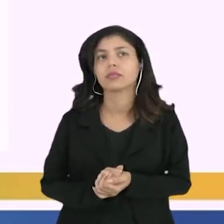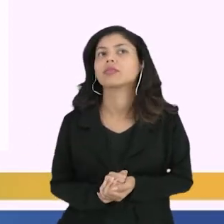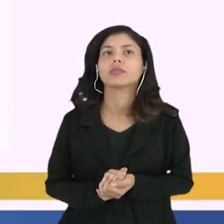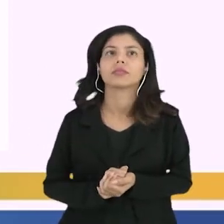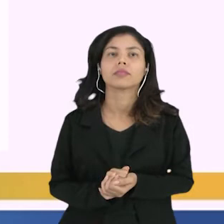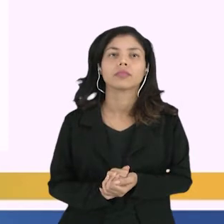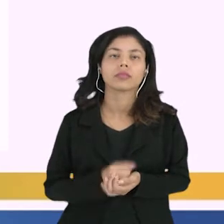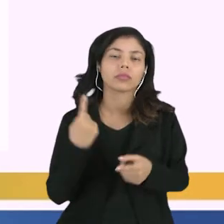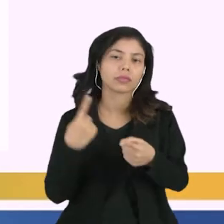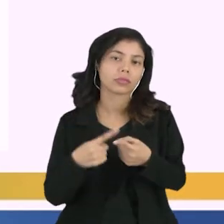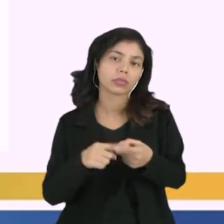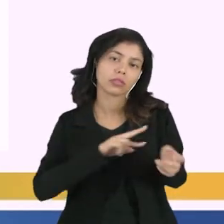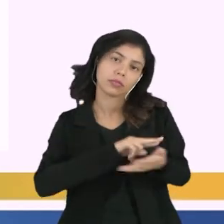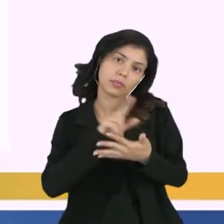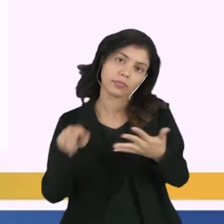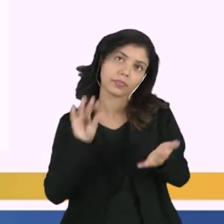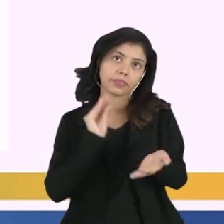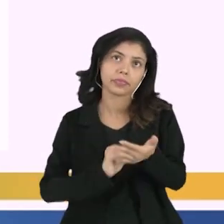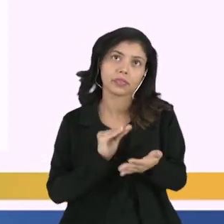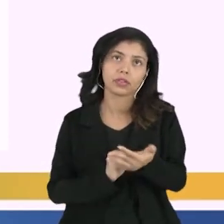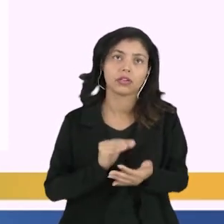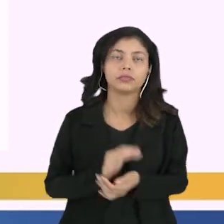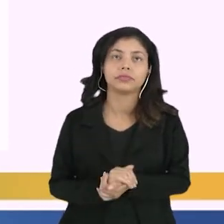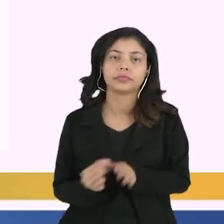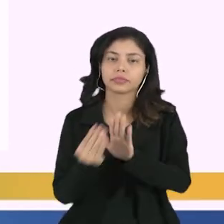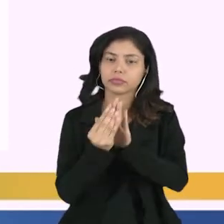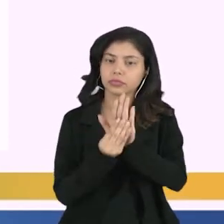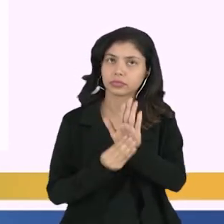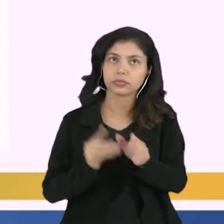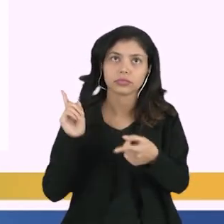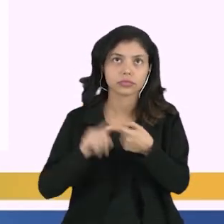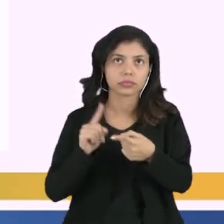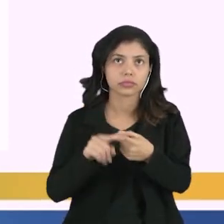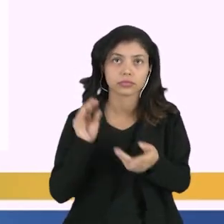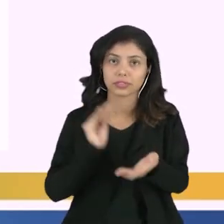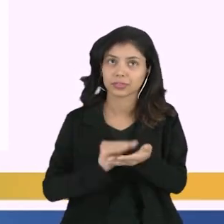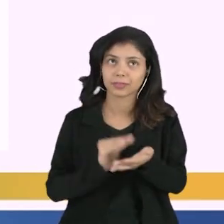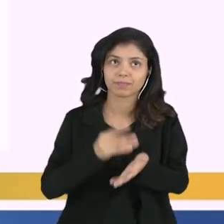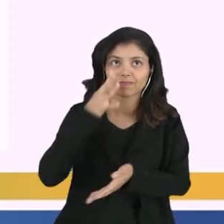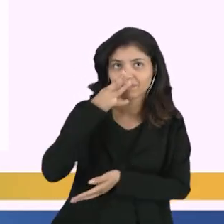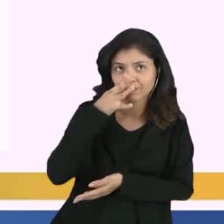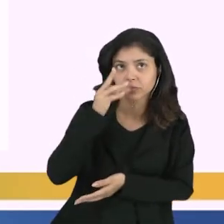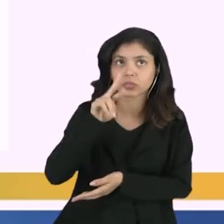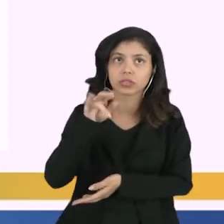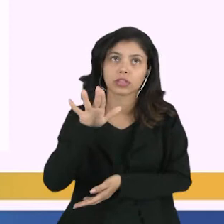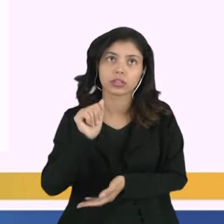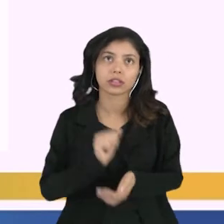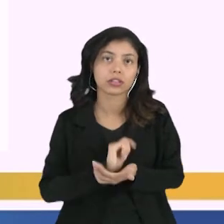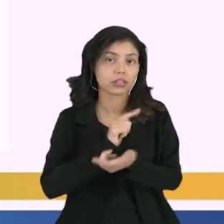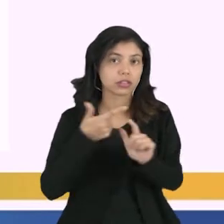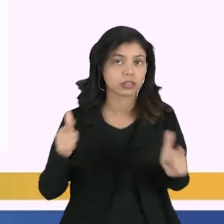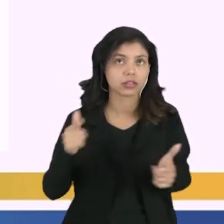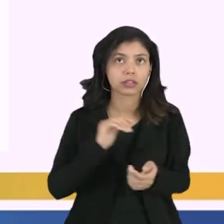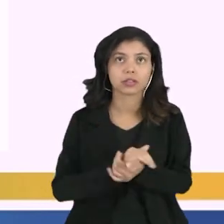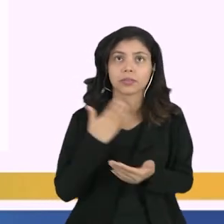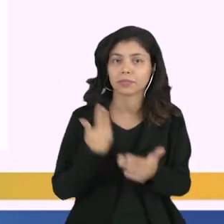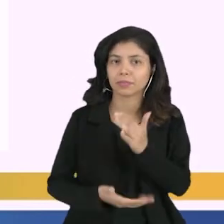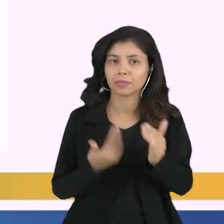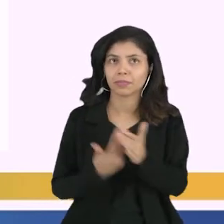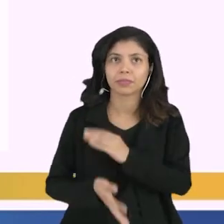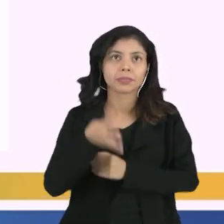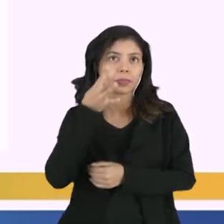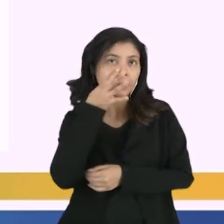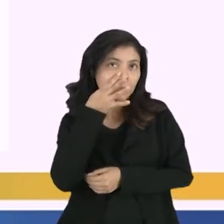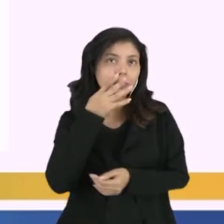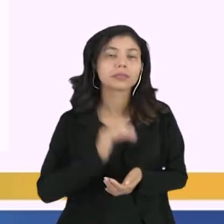fracasso por vários fatores, né, que contribuíram. Primeiro, a falta de interesse dos donatários, né? Alguns perderam interesse,